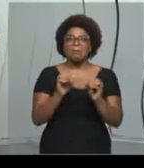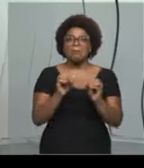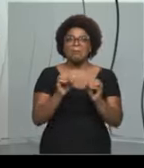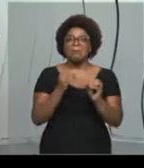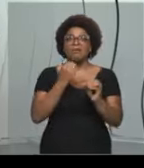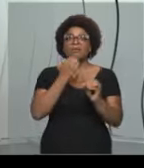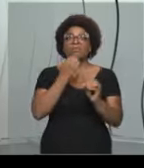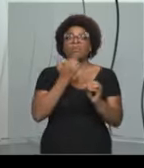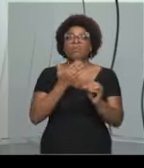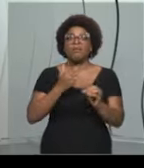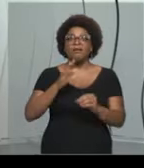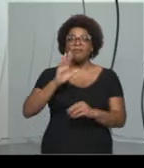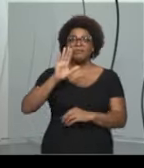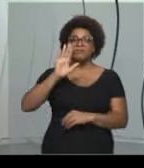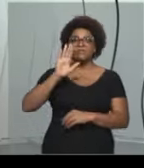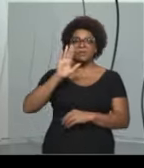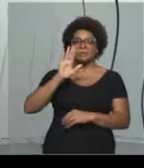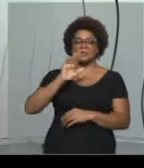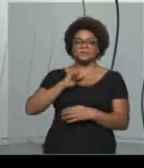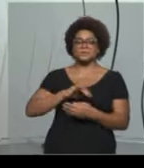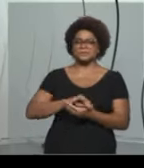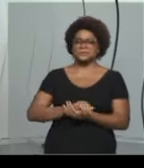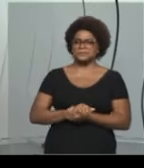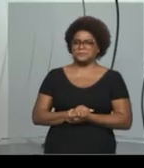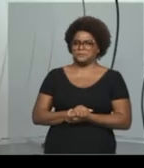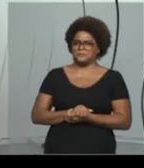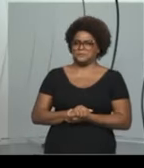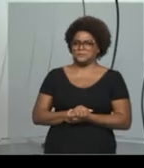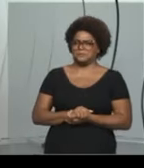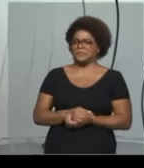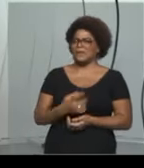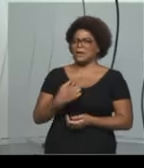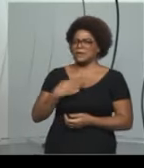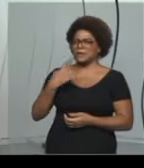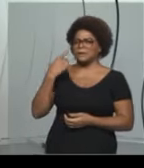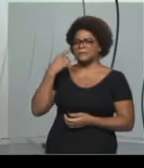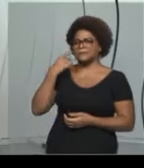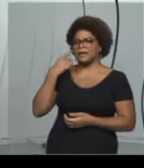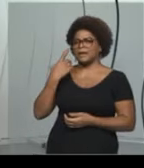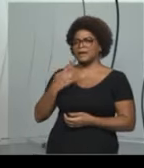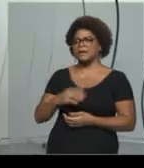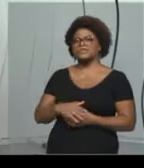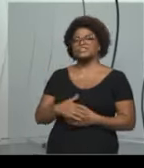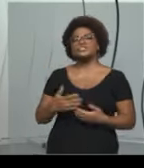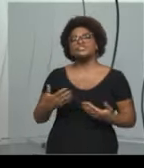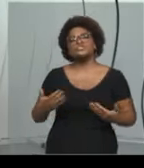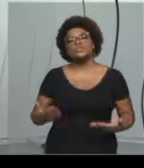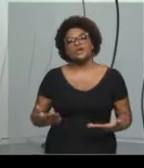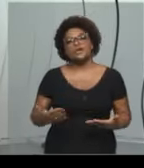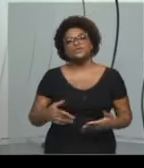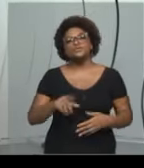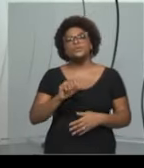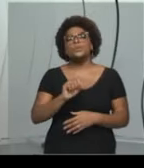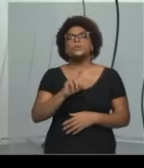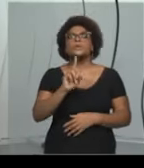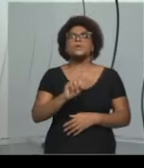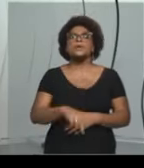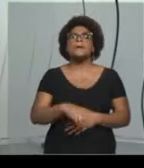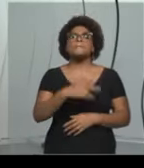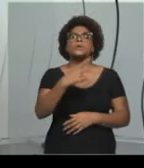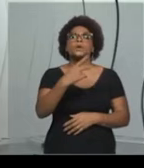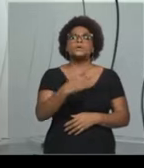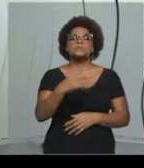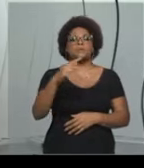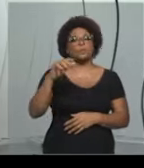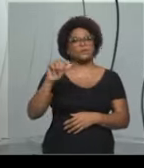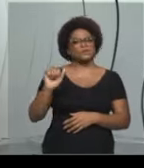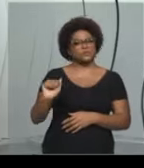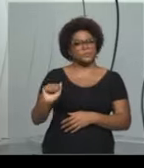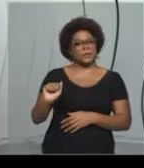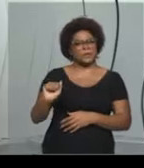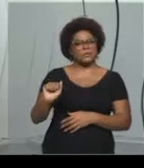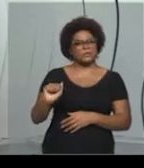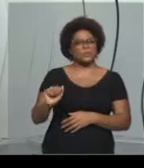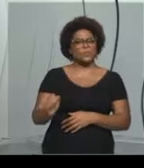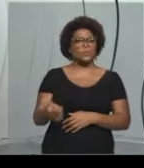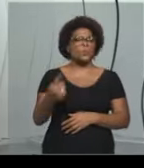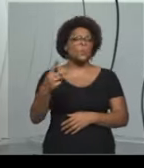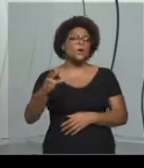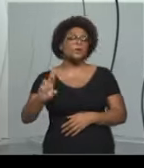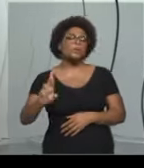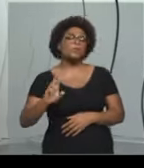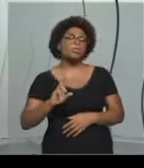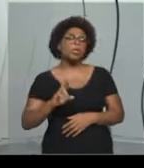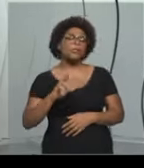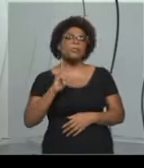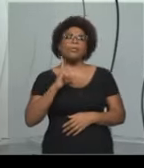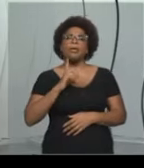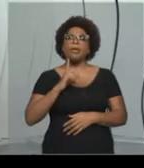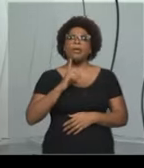então, vamos pensar. O que é uma progressão aritmética? Alguém falou, são os termos lá. Como é que variam os termos? Soma